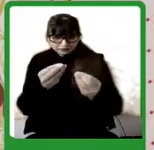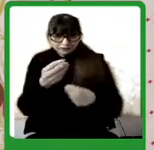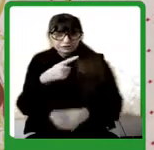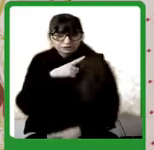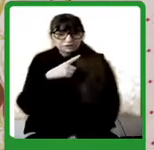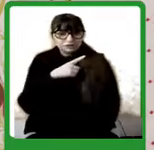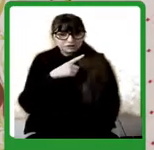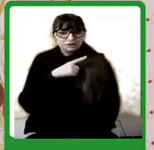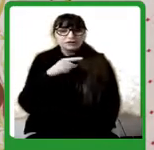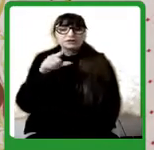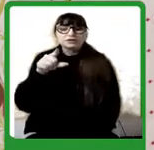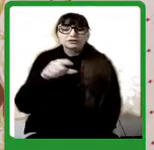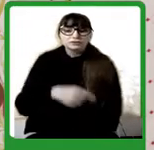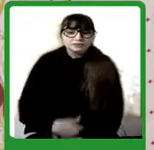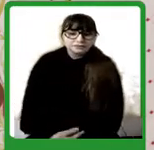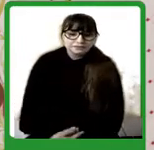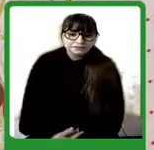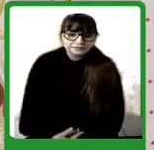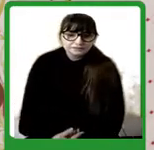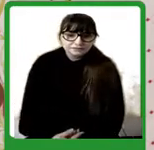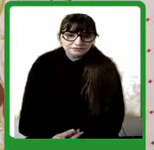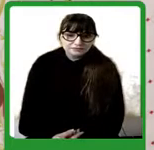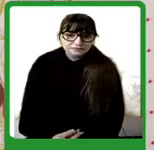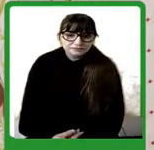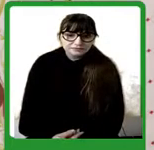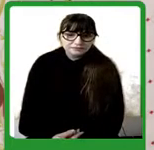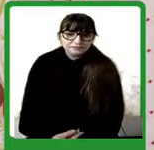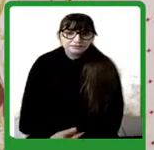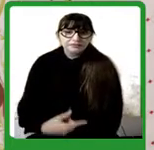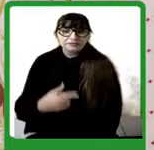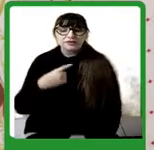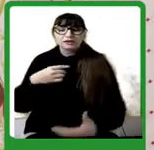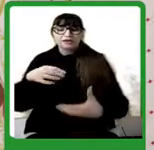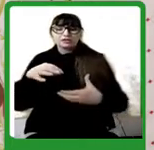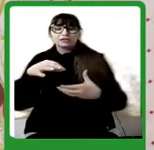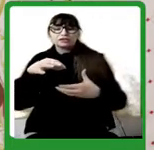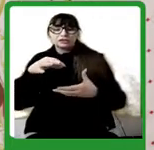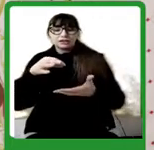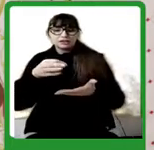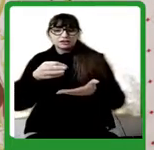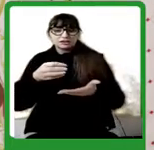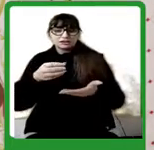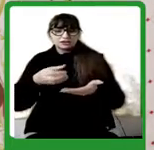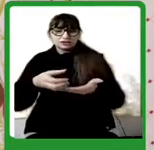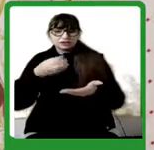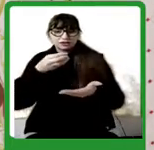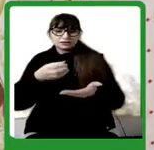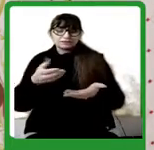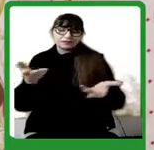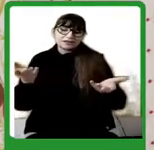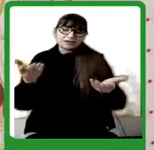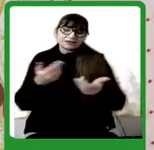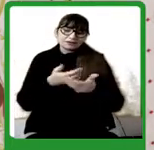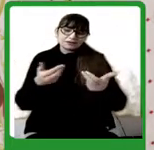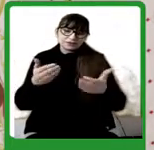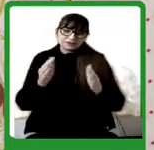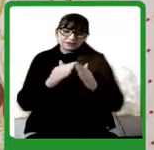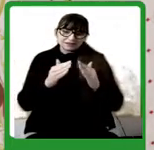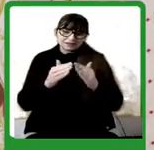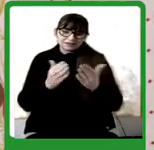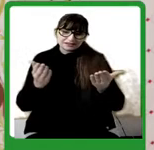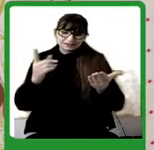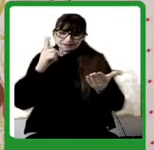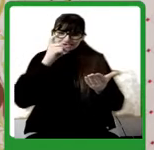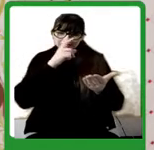tu, pesteada? Eu tô pensando em dar aquela chaleira ali, ó, pra ela. Não, aquilo é velha, não se dá coisa de casa. Mas tá vindo na